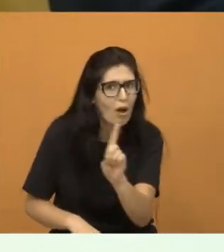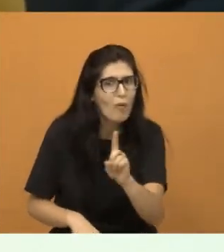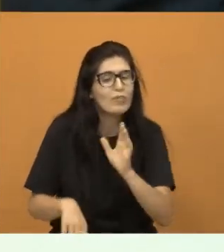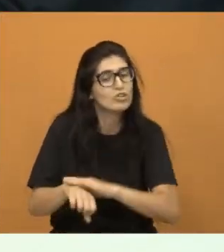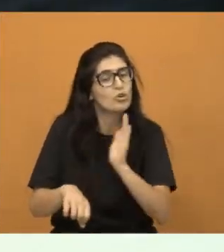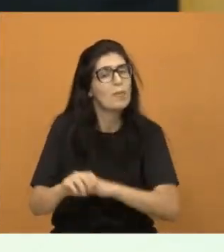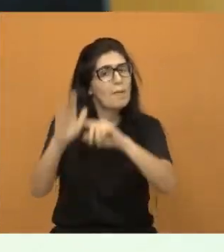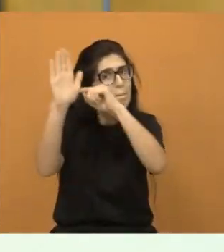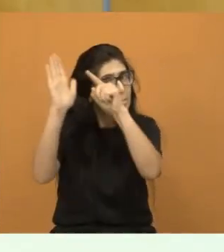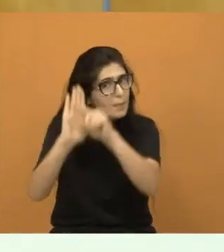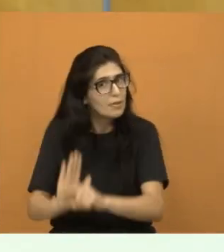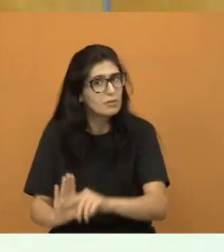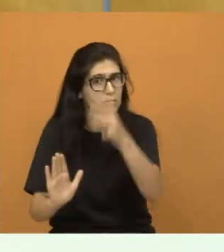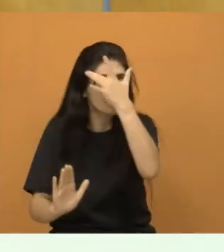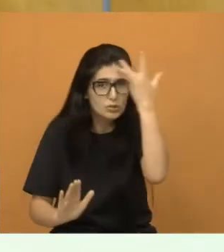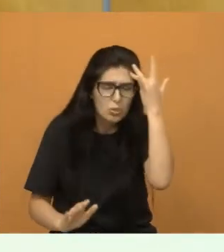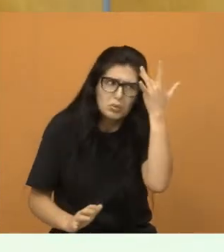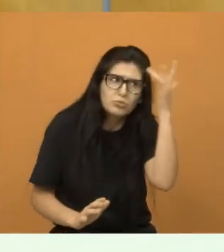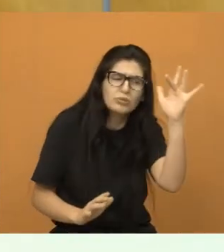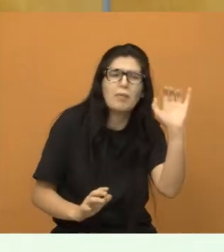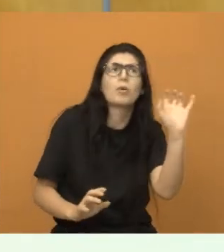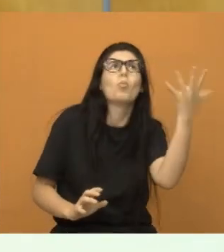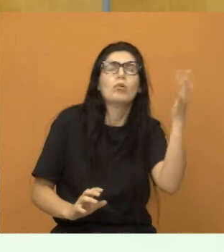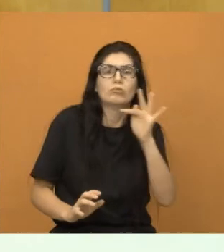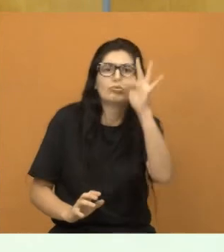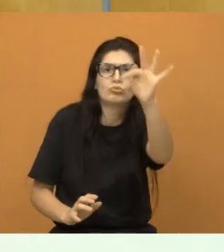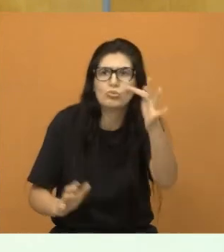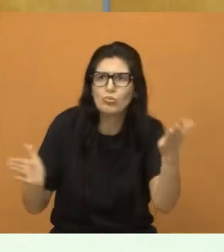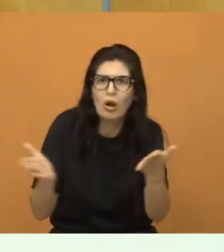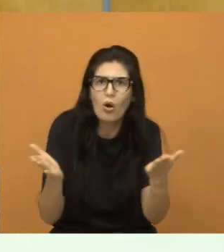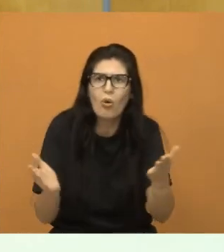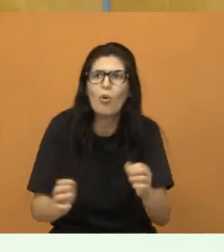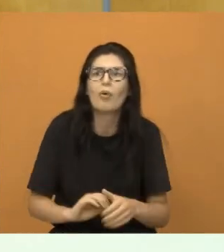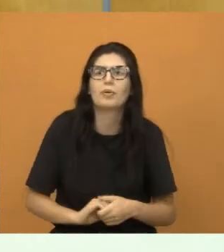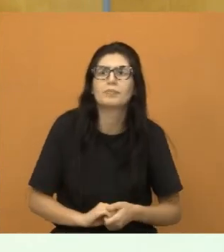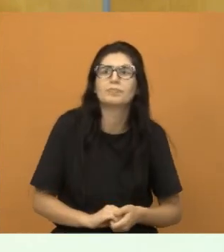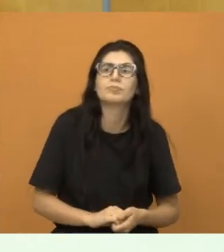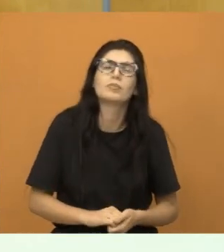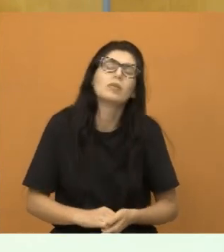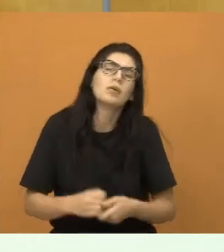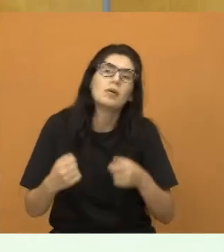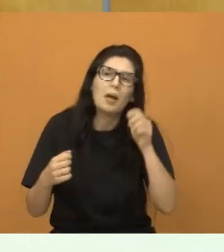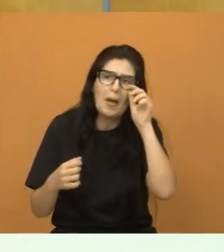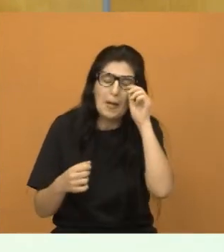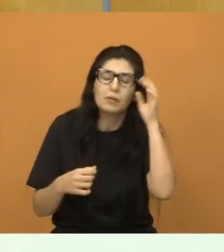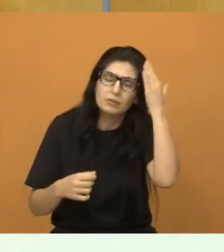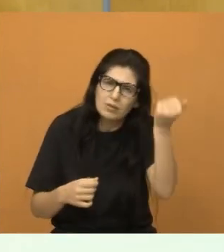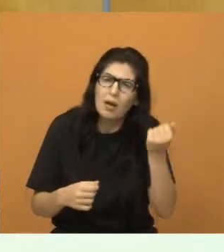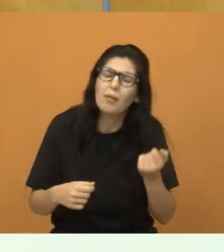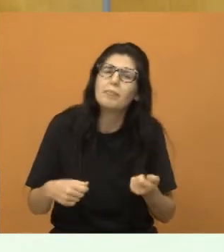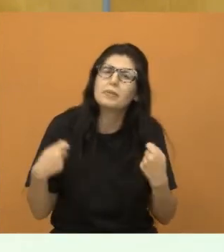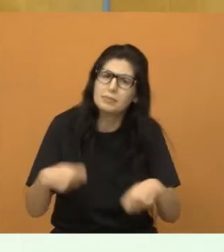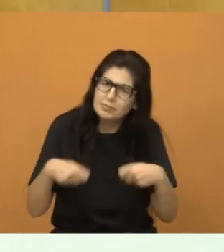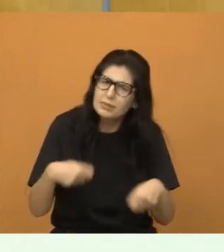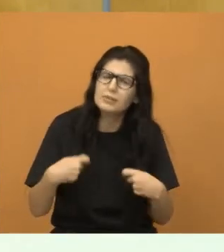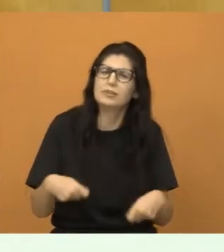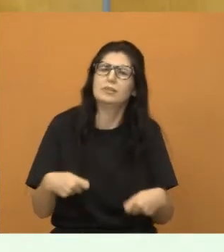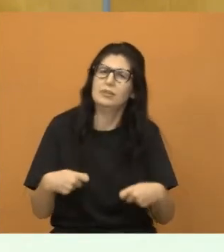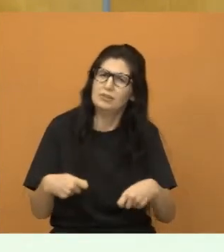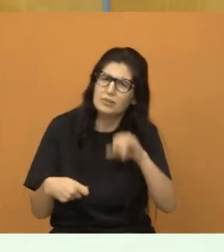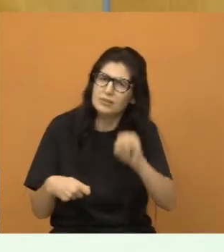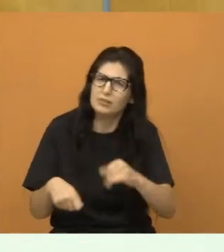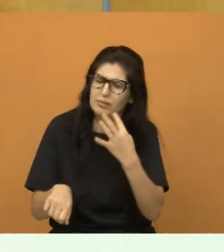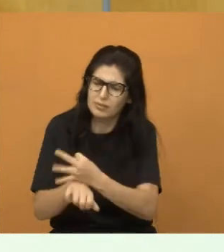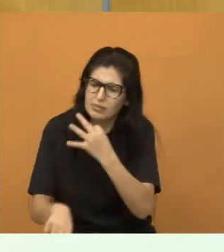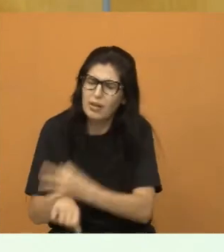que é 2018, 2020. Por conta disso, sendo funcionário, eu sei o quanto eles estão solicitando de